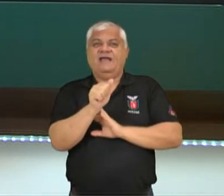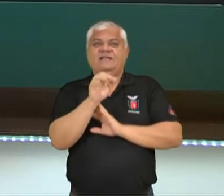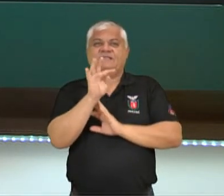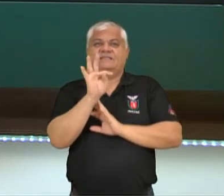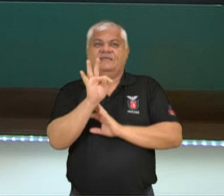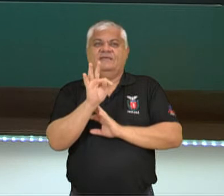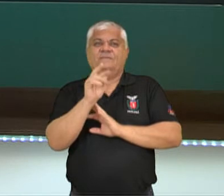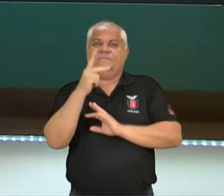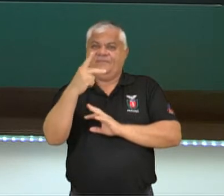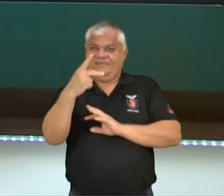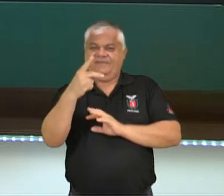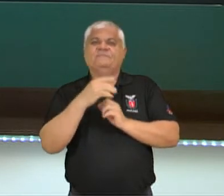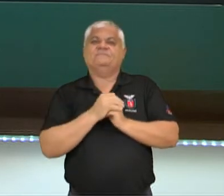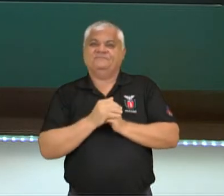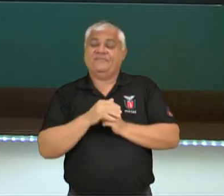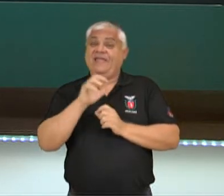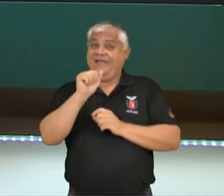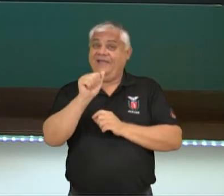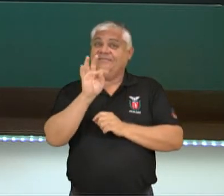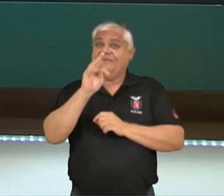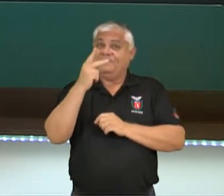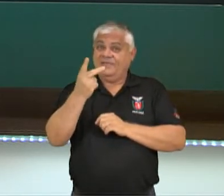então, moléculas de ATP que são